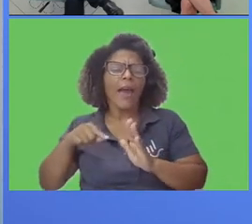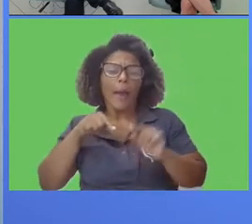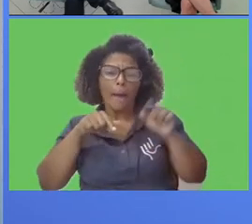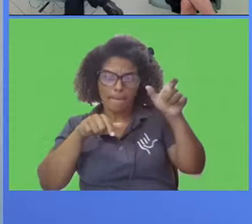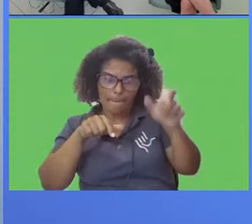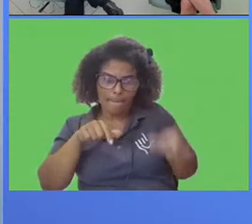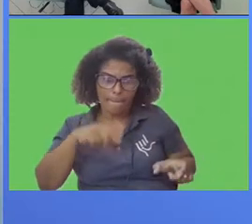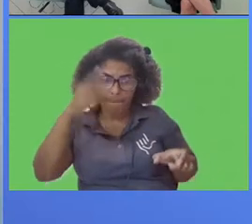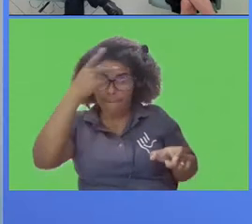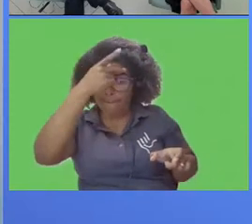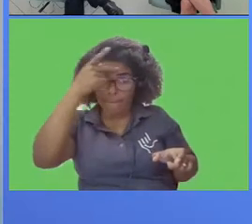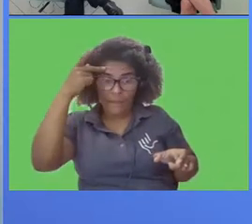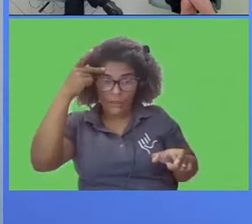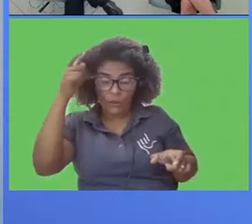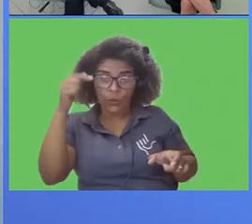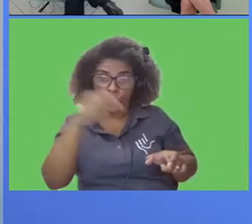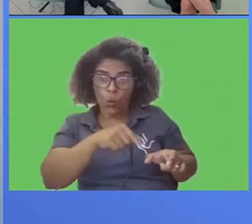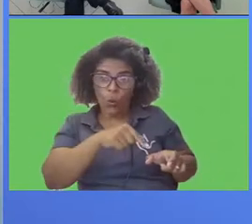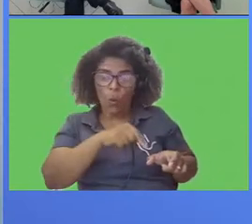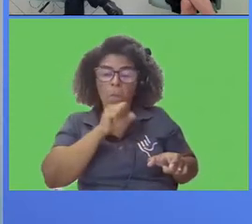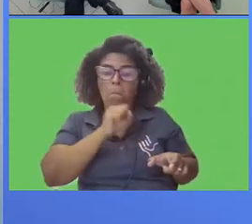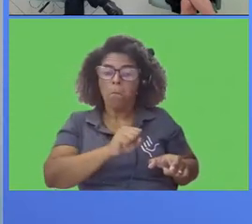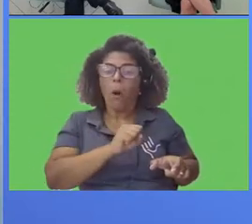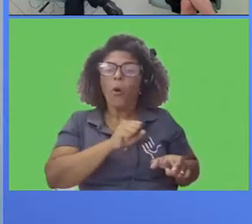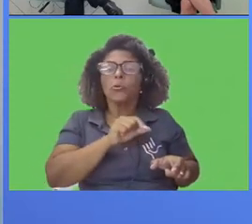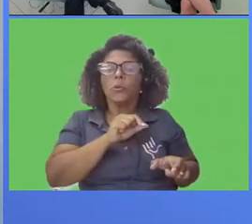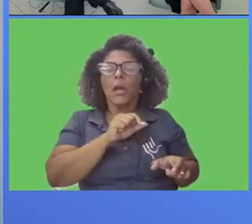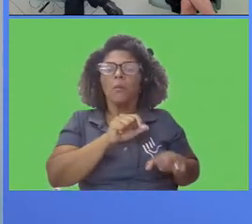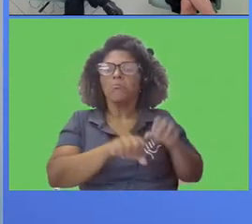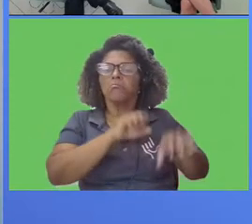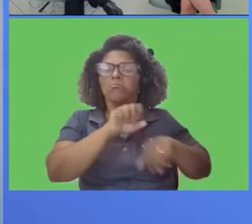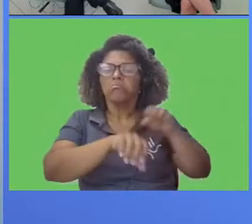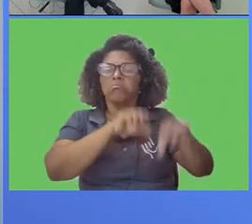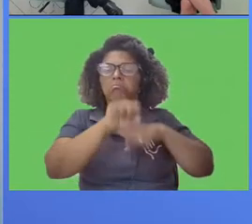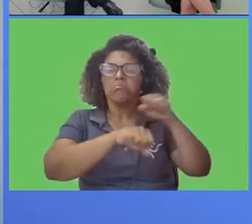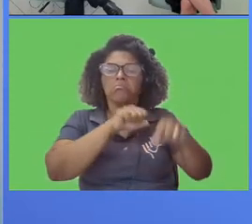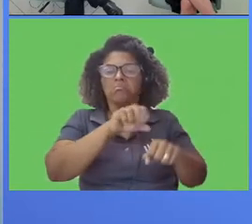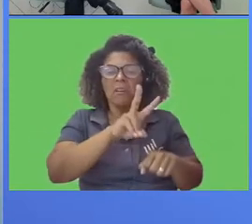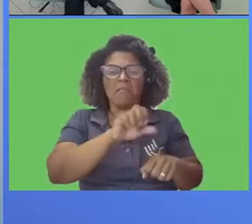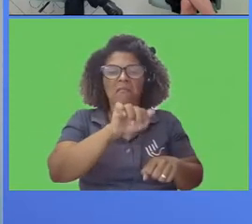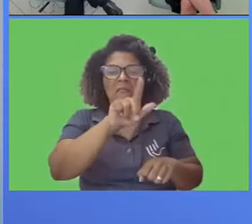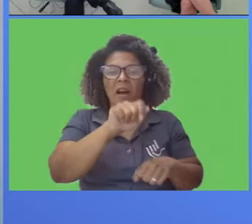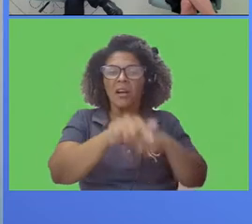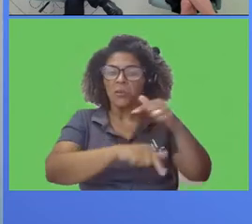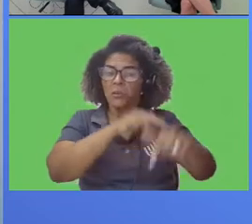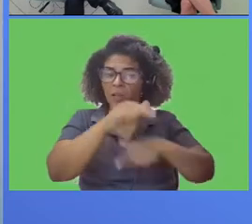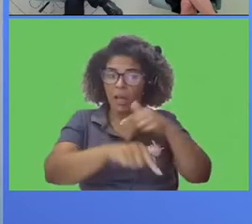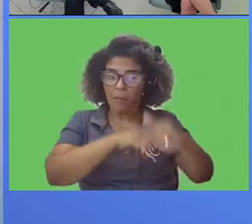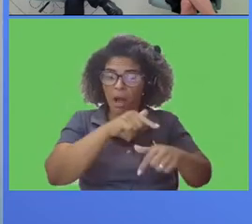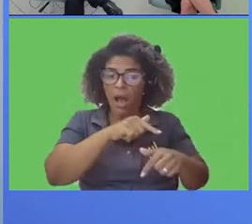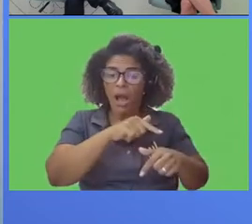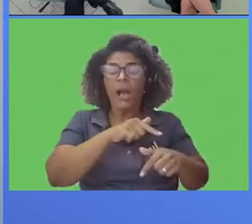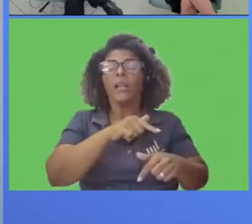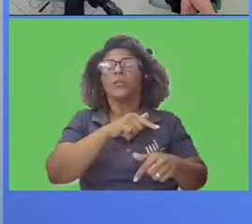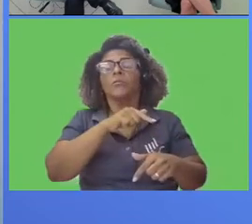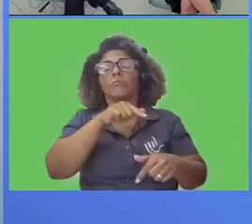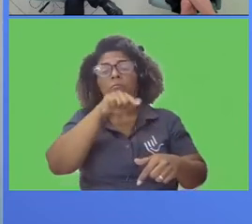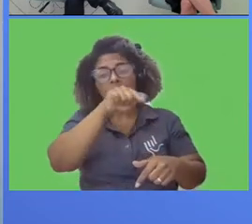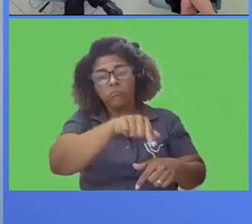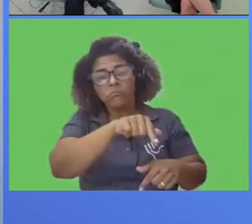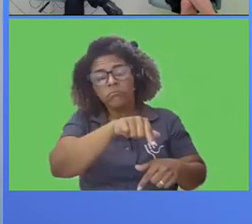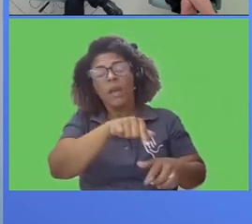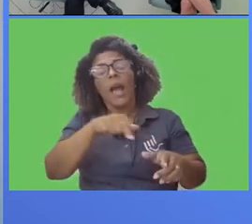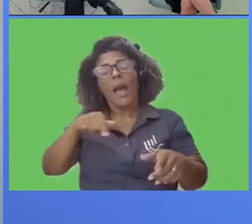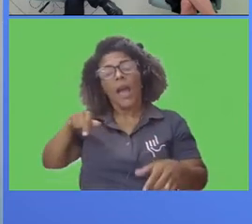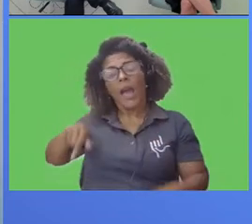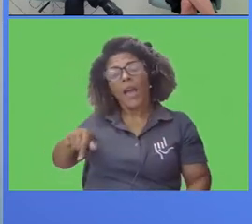pessoa busque aí uma vaga no mercado de trabalho, e estando no mercado de trabalho, ele ainda vai